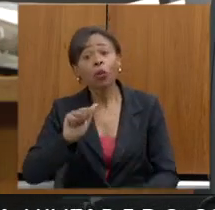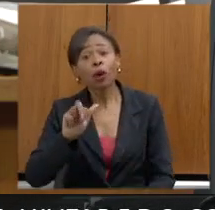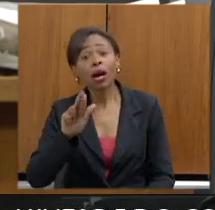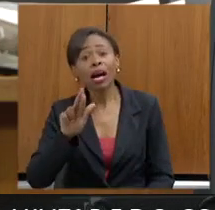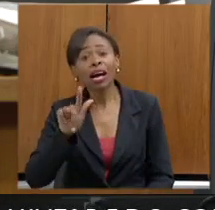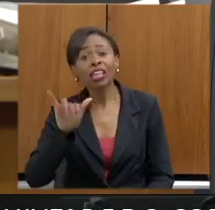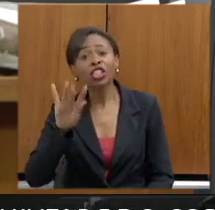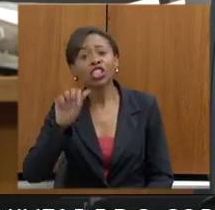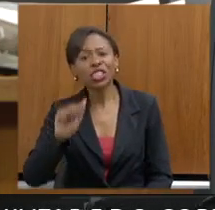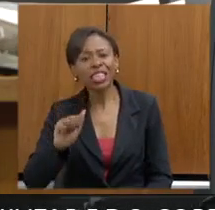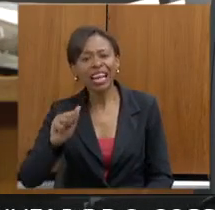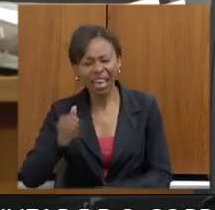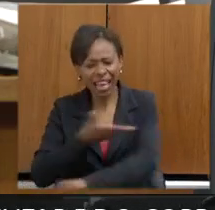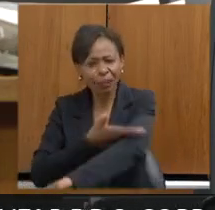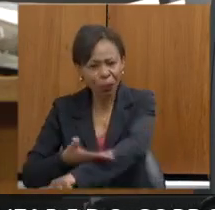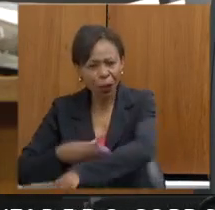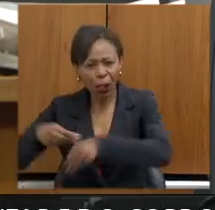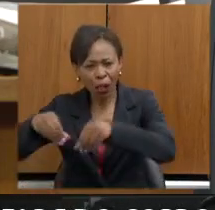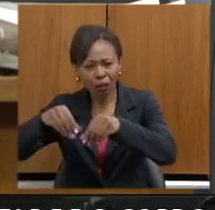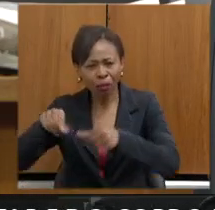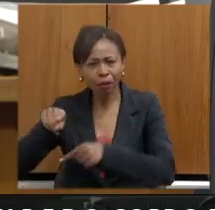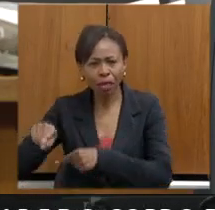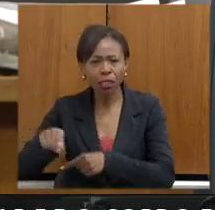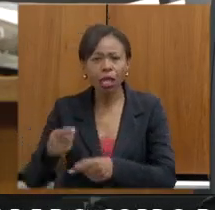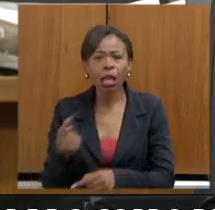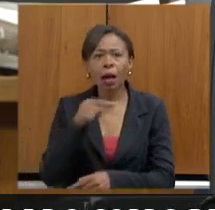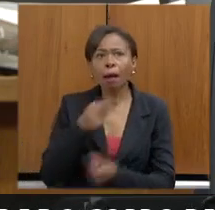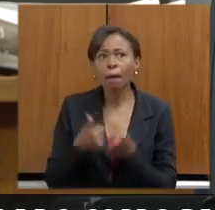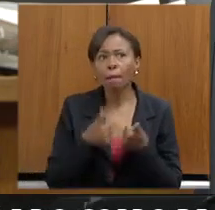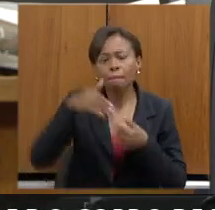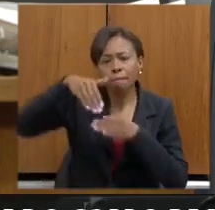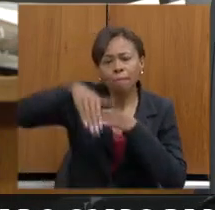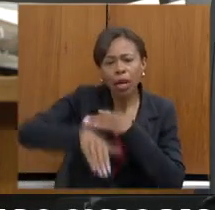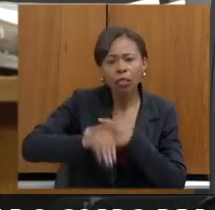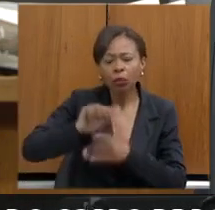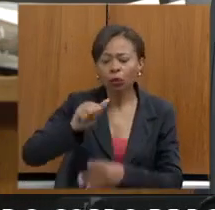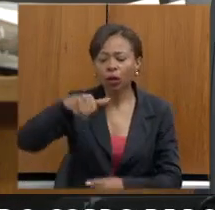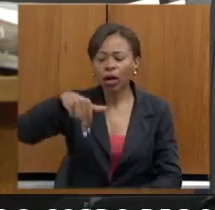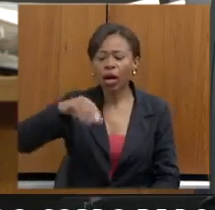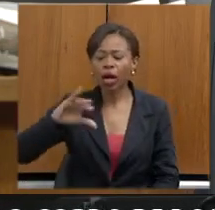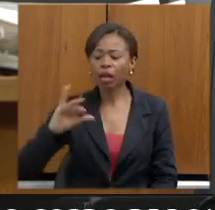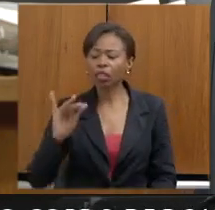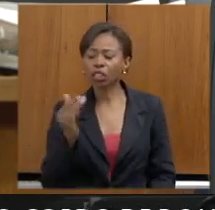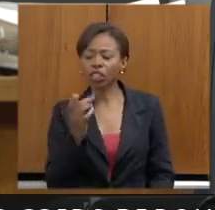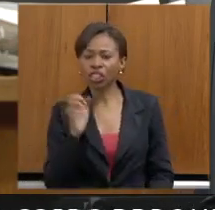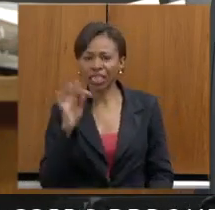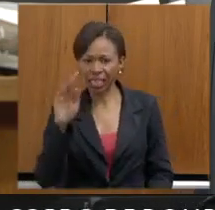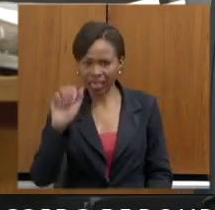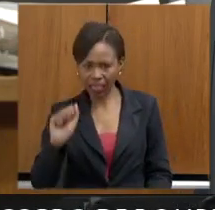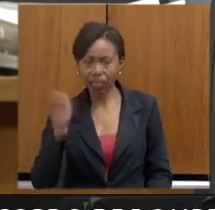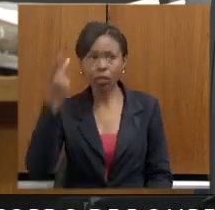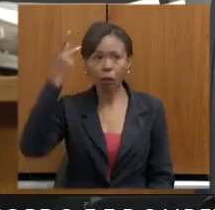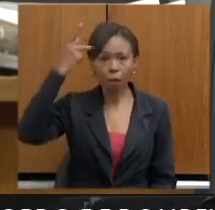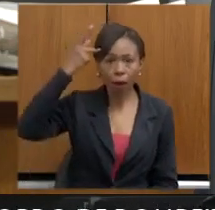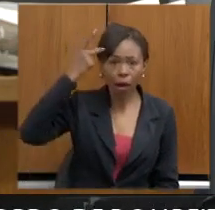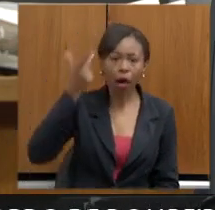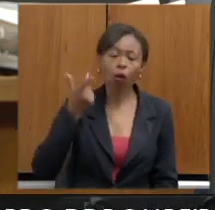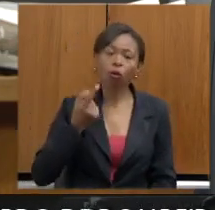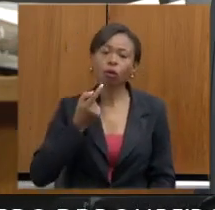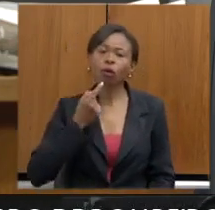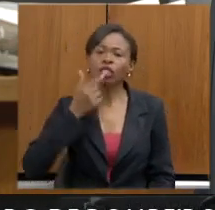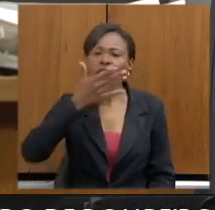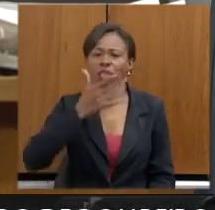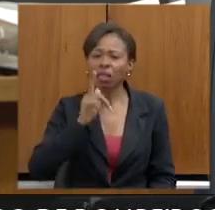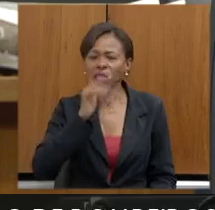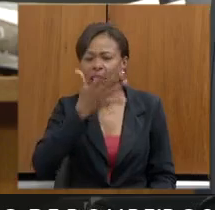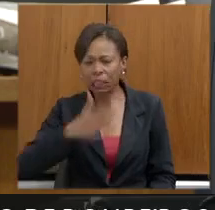argila expandida tá na descida da Anchieta da Via Anchieta São Paulo e nós temos a rampa de skate assim